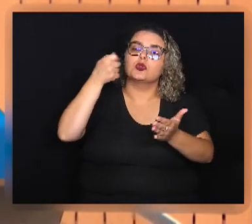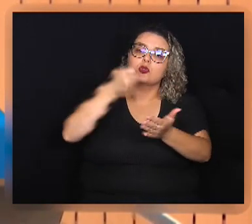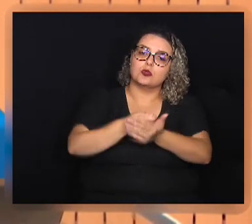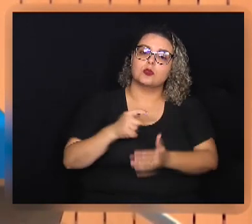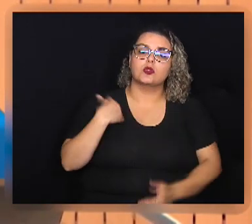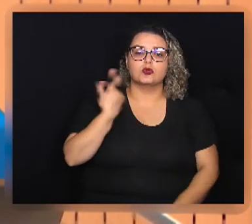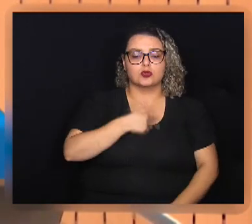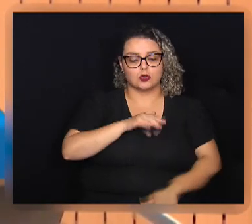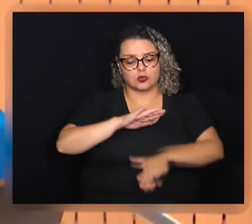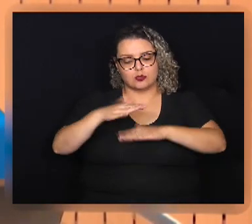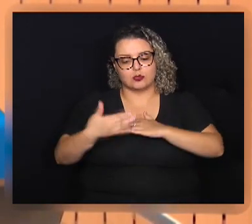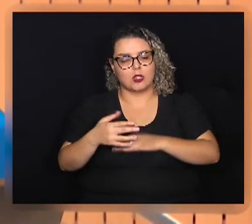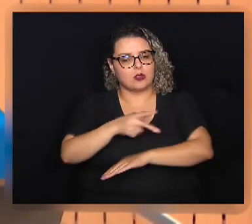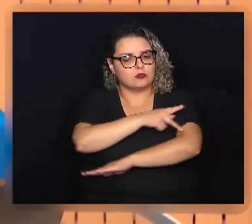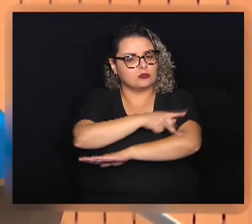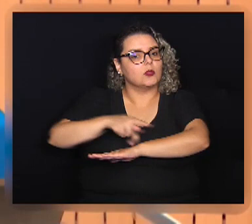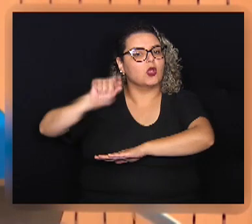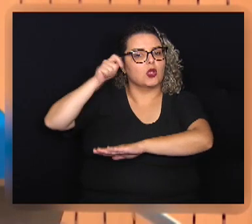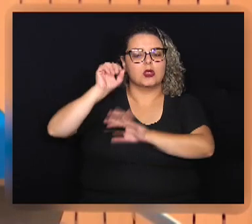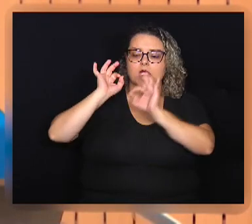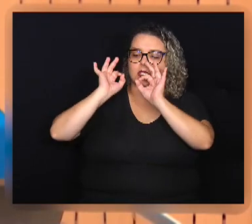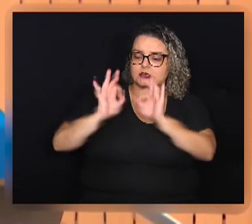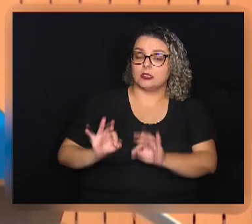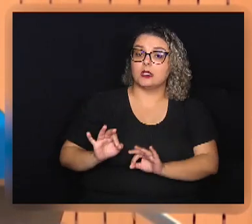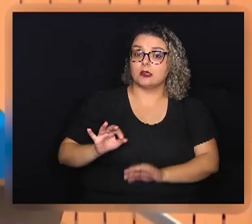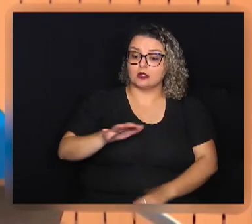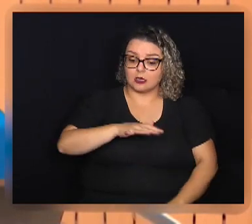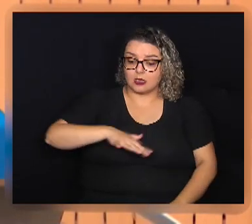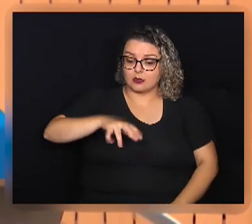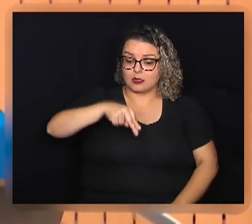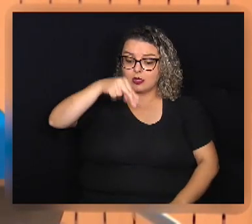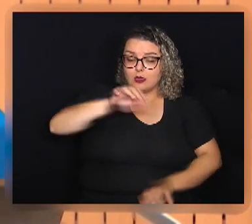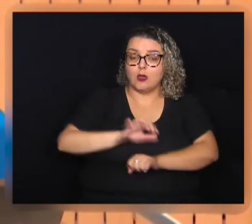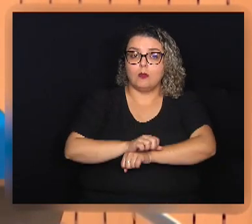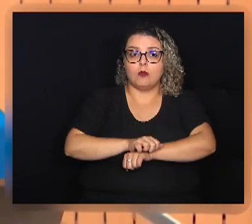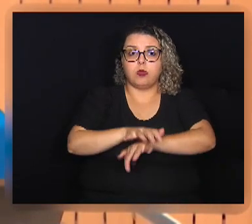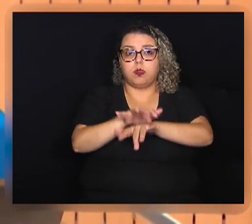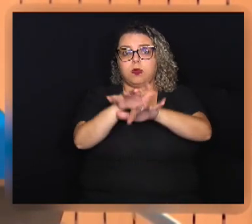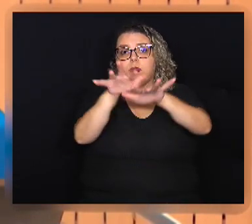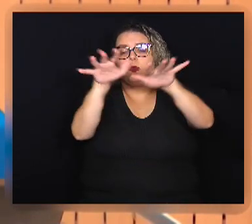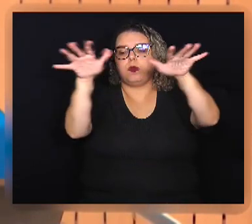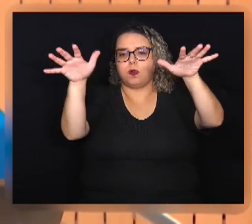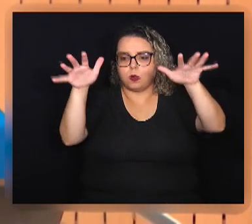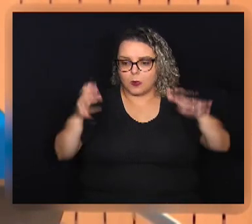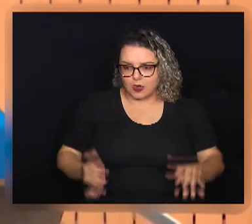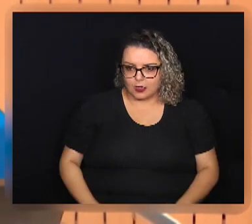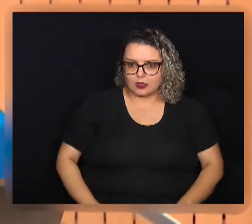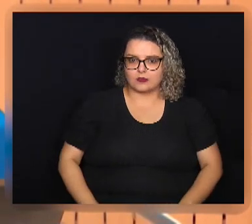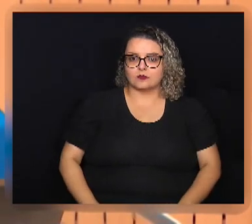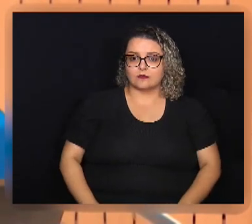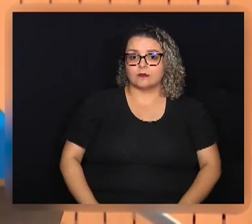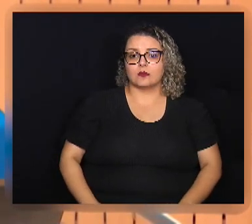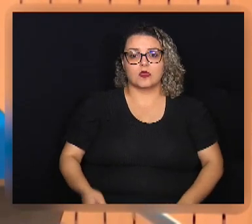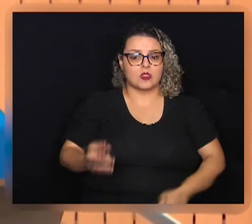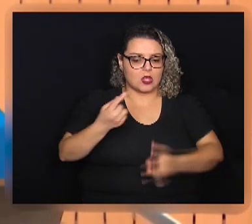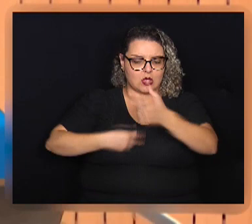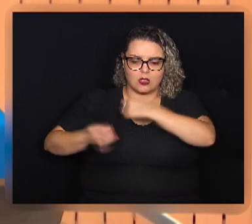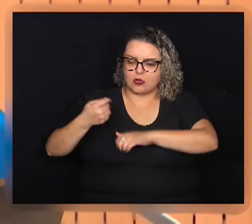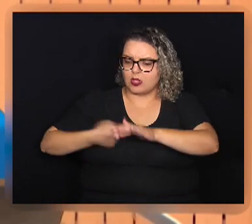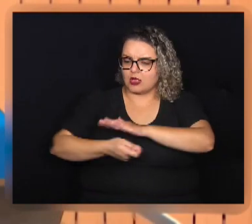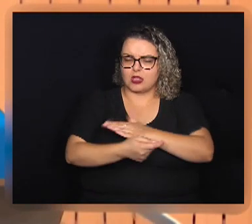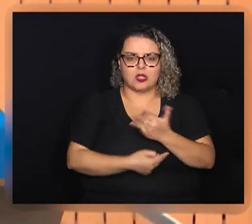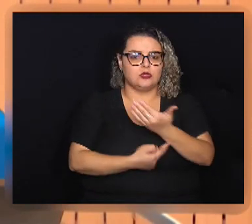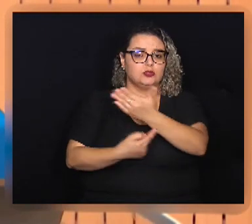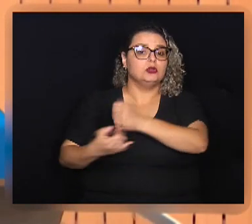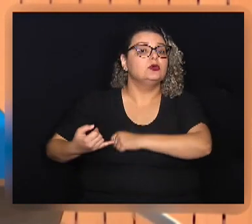bairro devidamente pavimentado. A região norte está crescendo exponencialmente. Muito investimento em tecnologia e